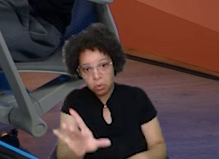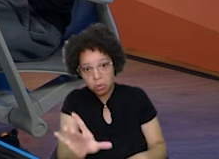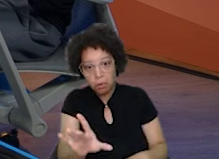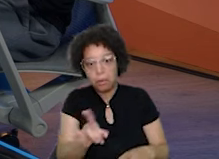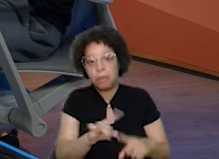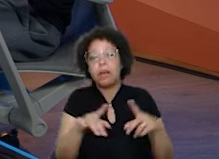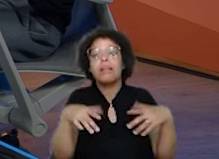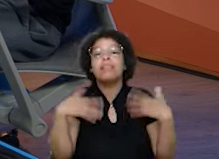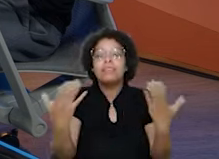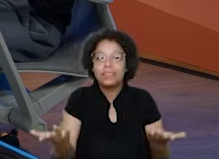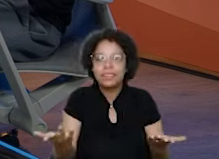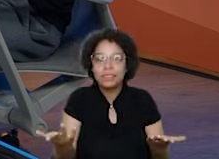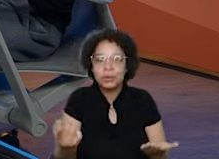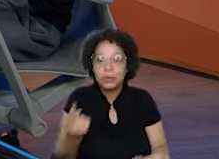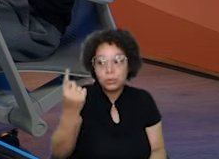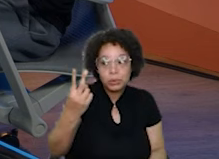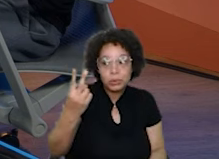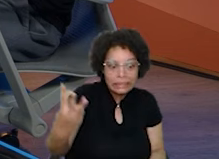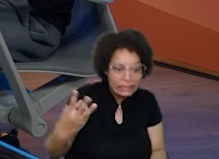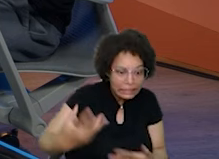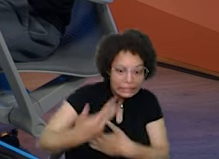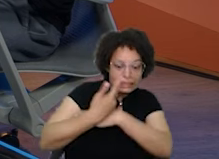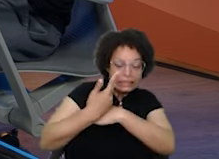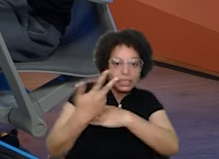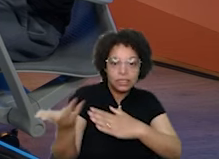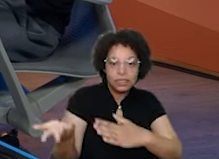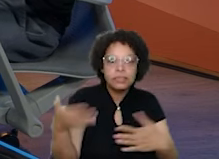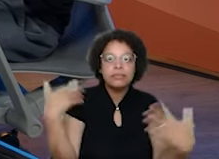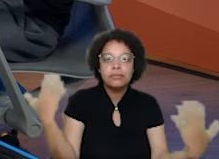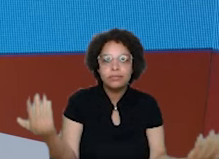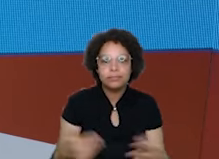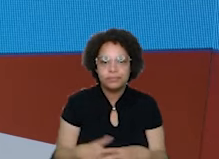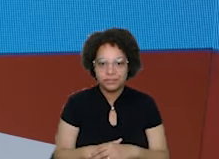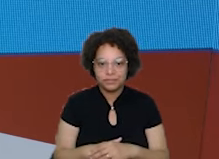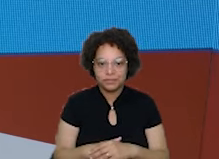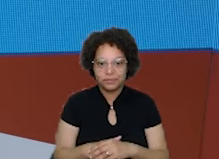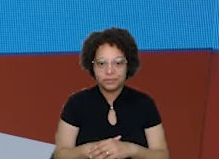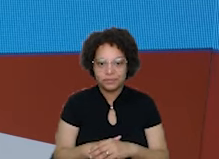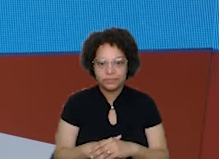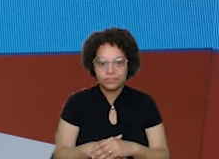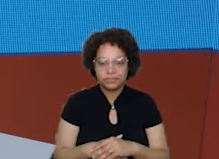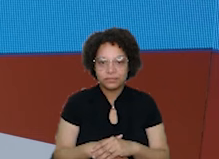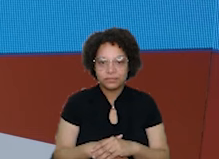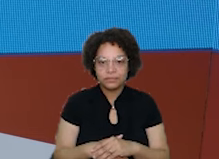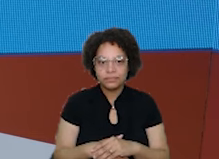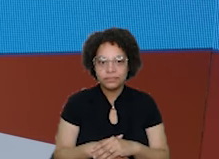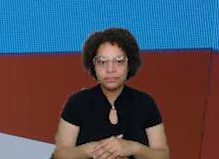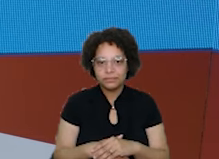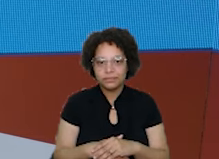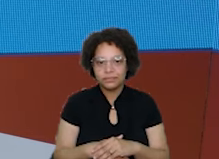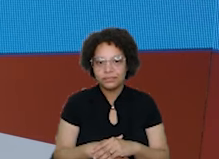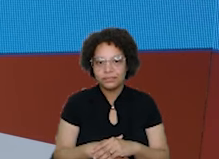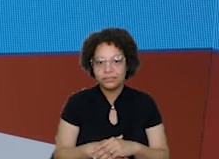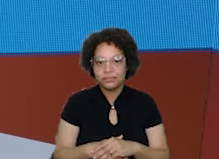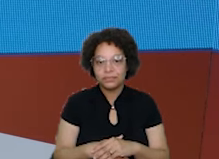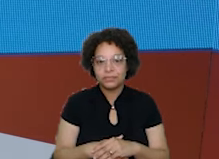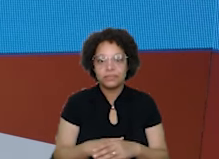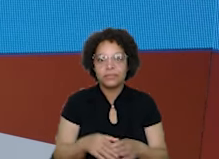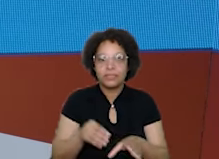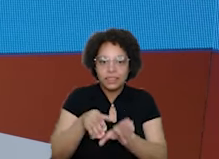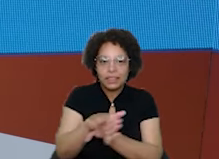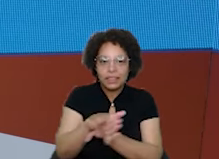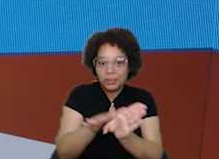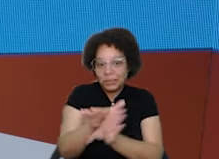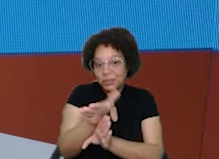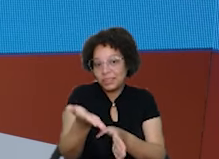é 1 do TR gravando fácil né nem nem a gente consegue fazer aqui isso quanto mais da conselho mas